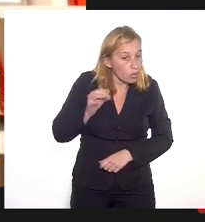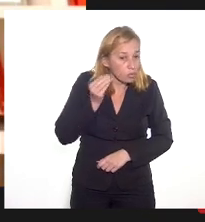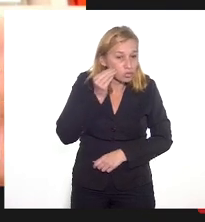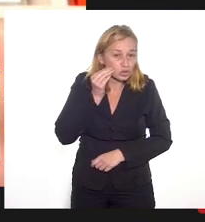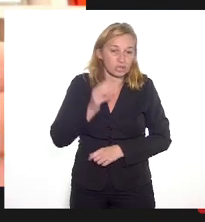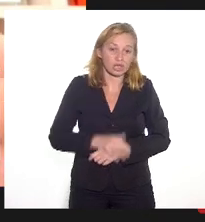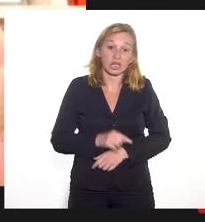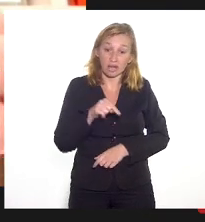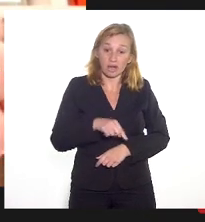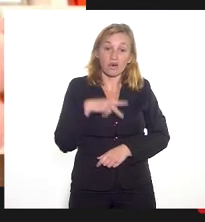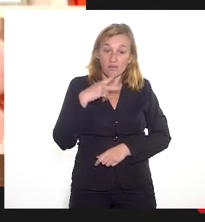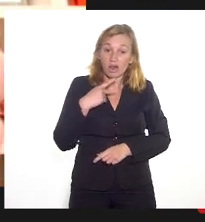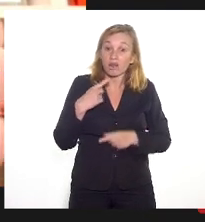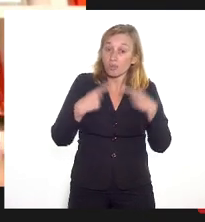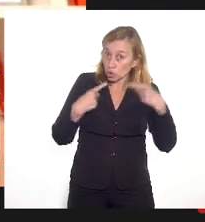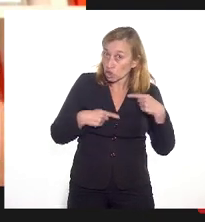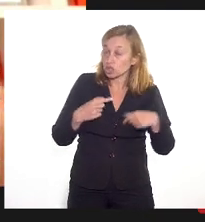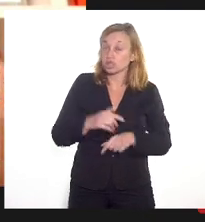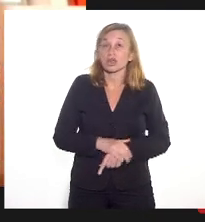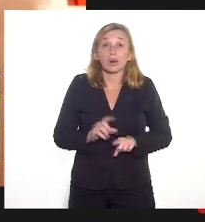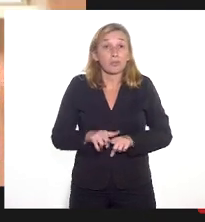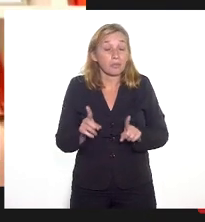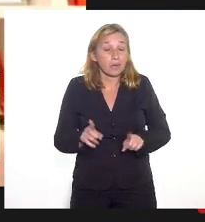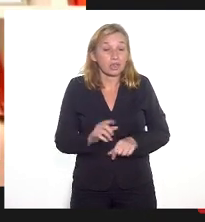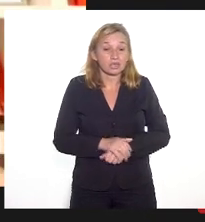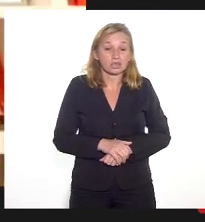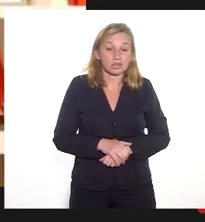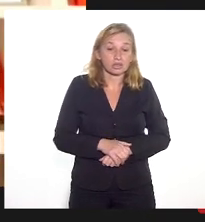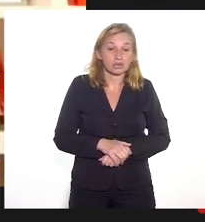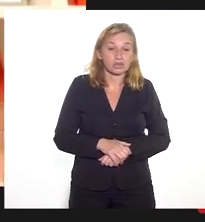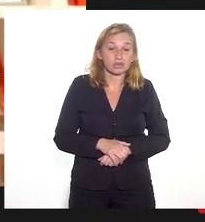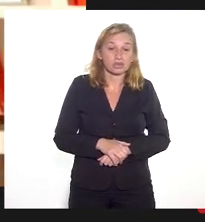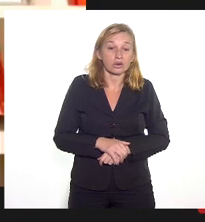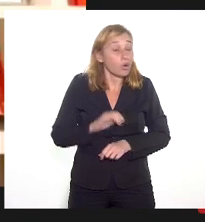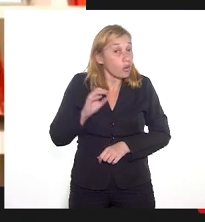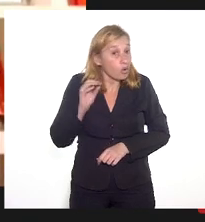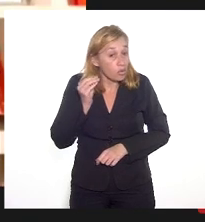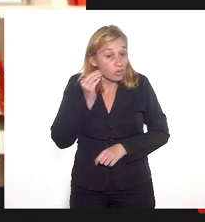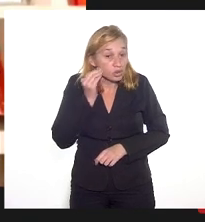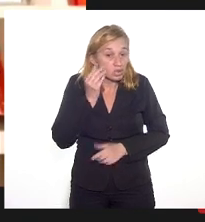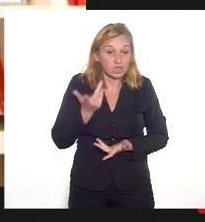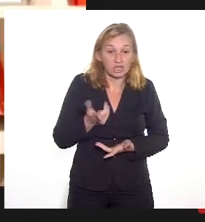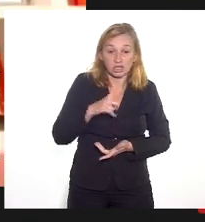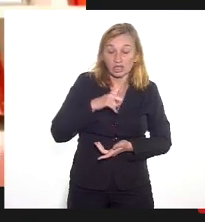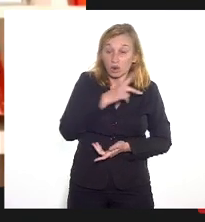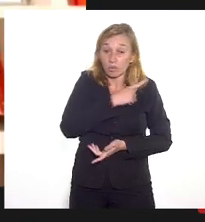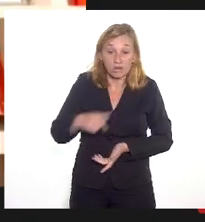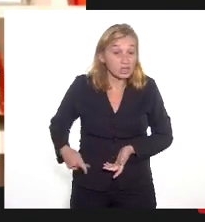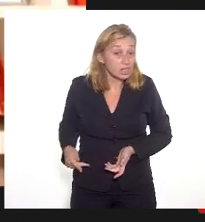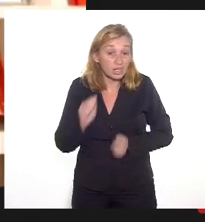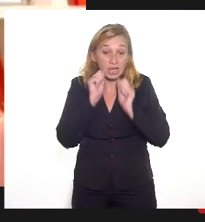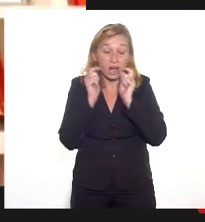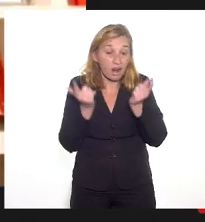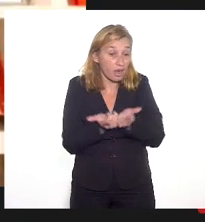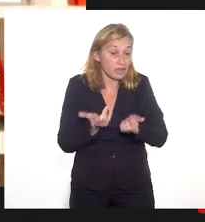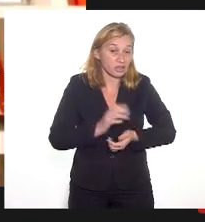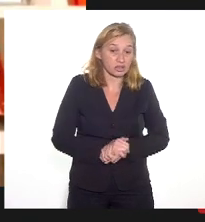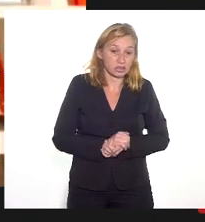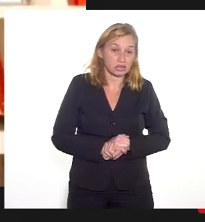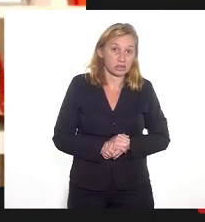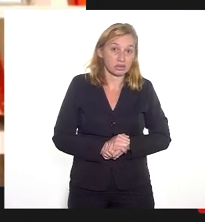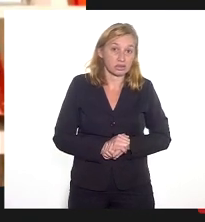uma fala política que eu estou fazendo, né? Uma janela de oportunidade que nós temos de ter como presidente da Alerj um deputado do campo